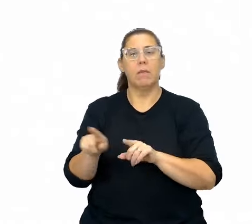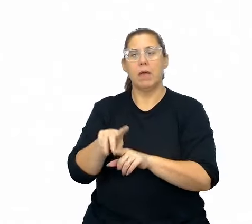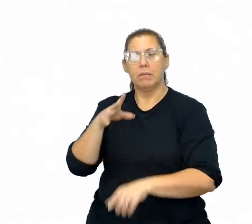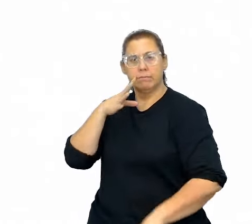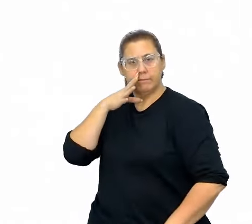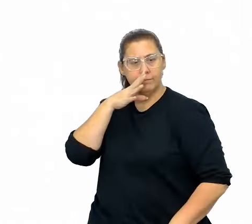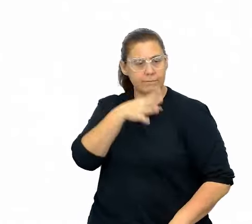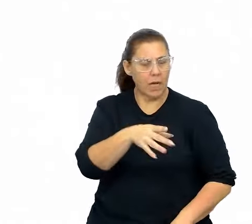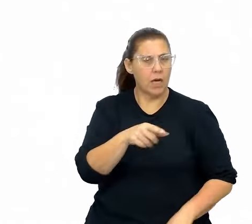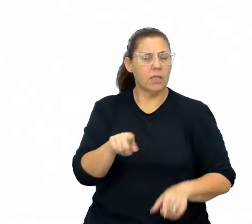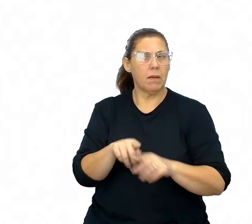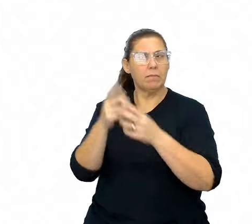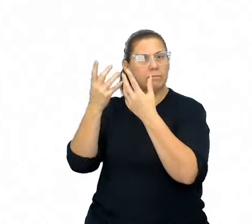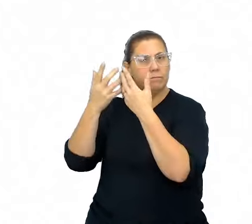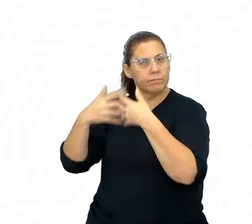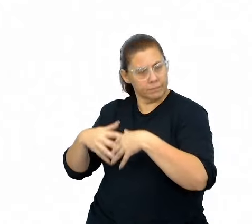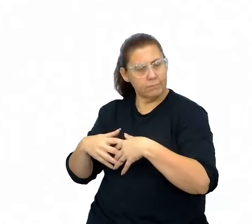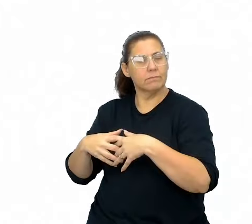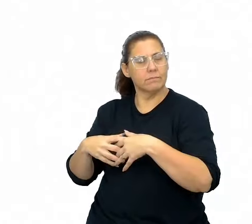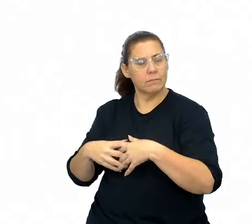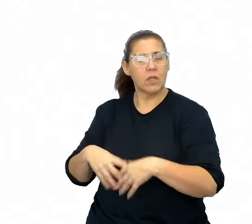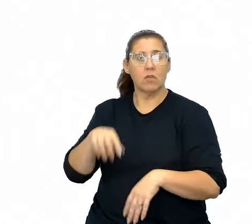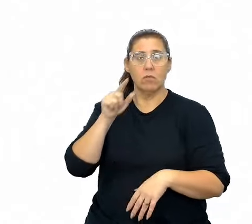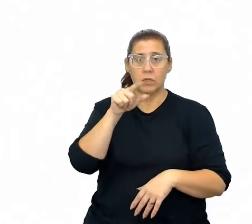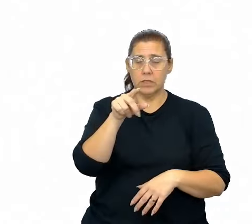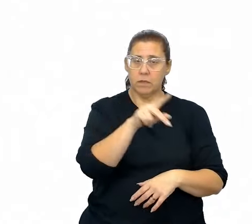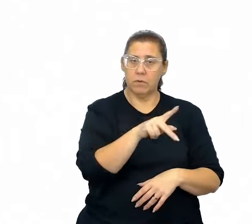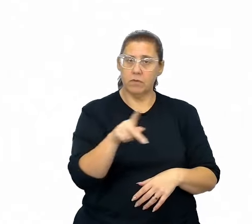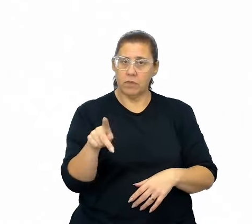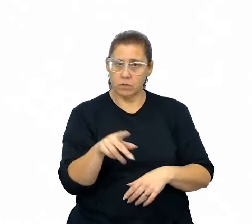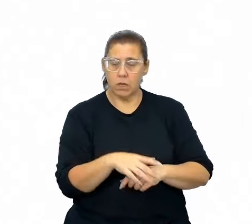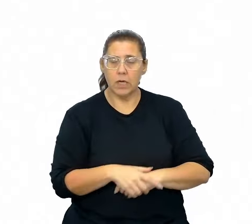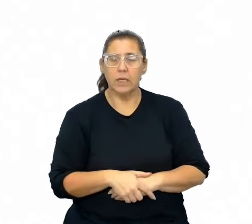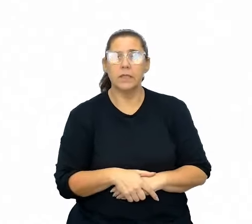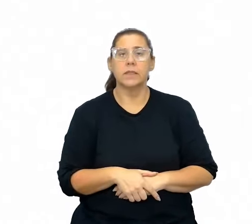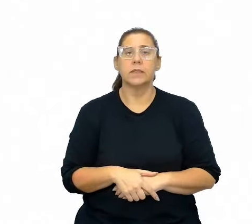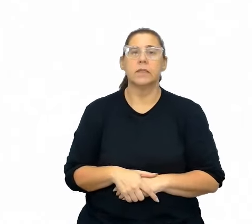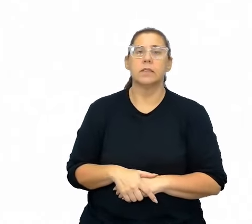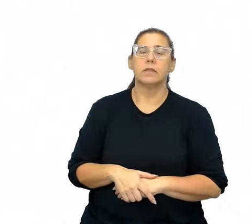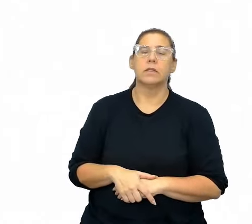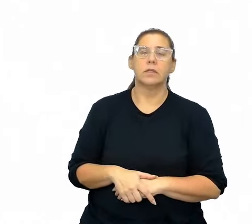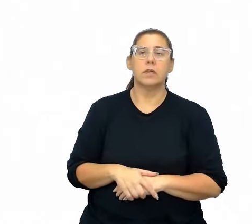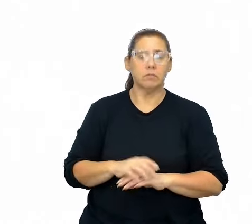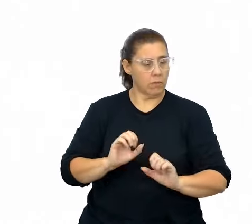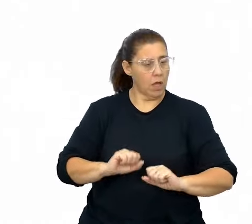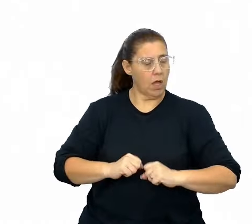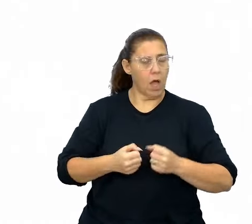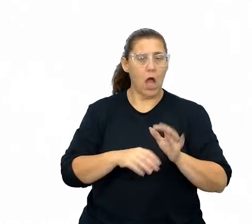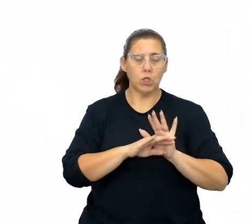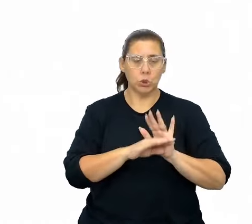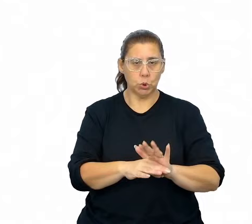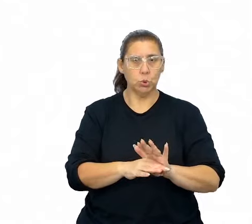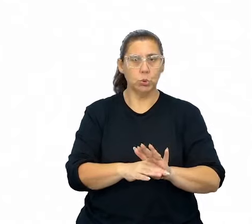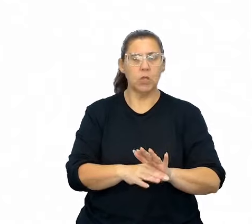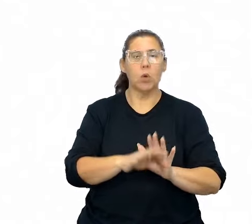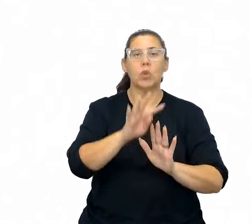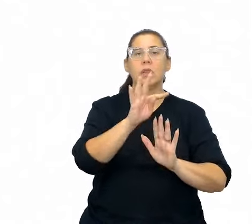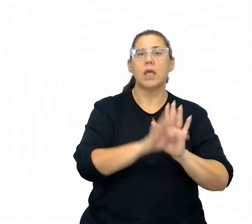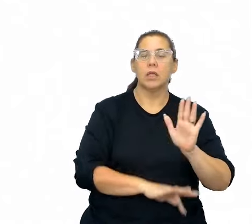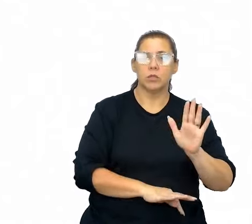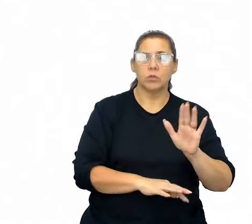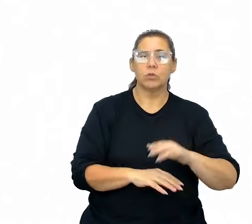intervenções, as reflexões feitas por você, professor e professora, favoreçam a textualização da